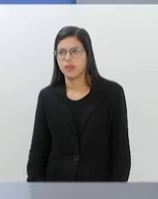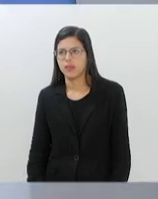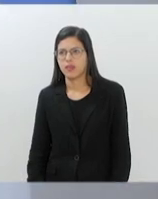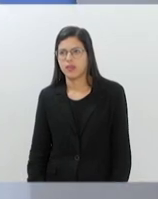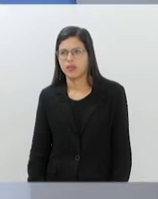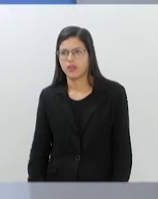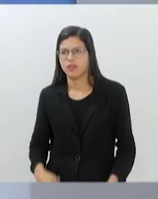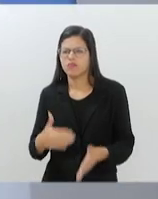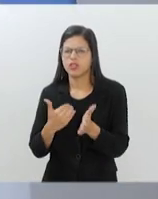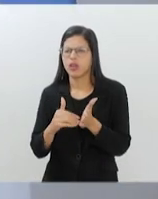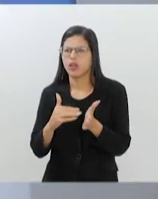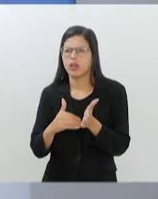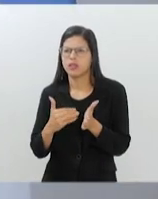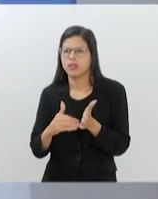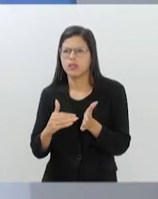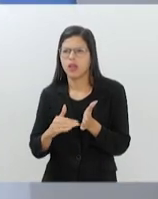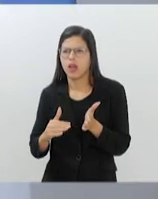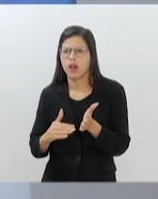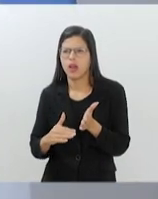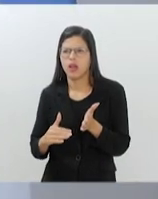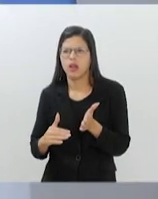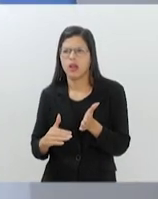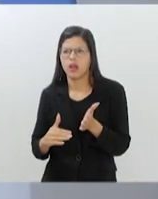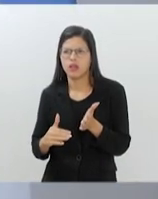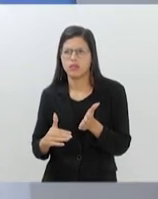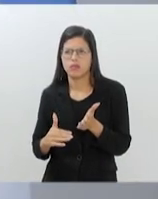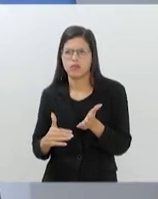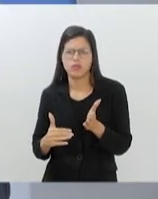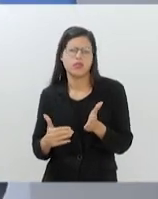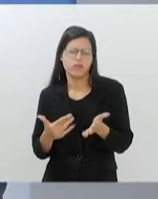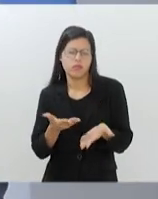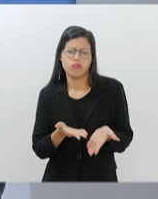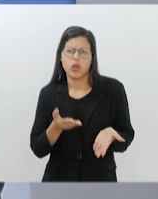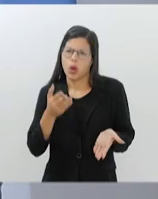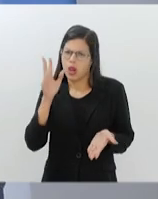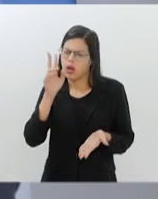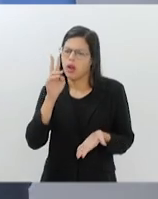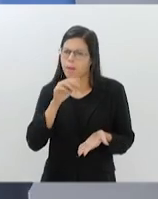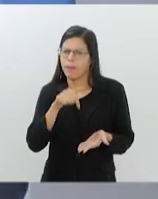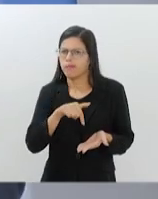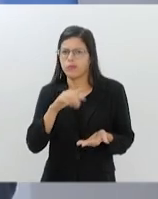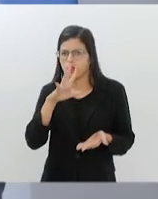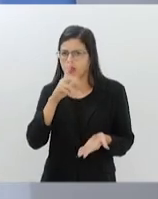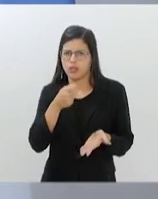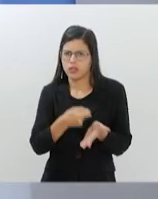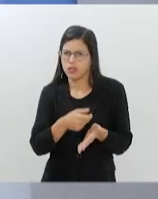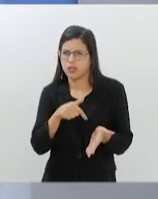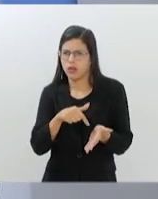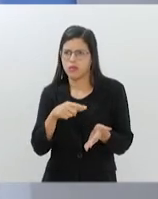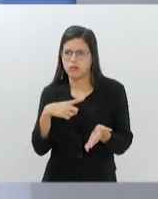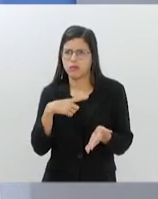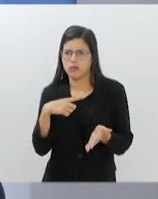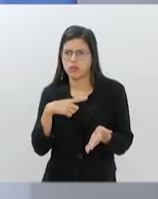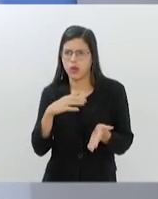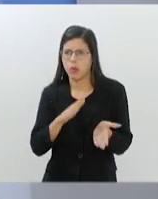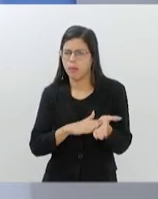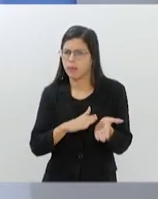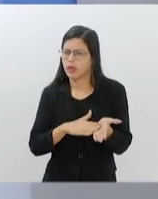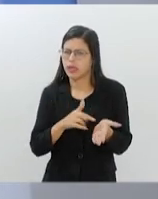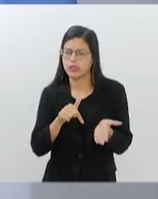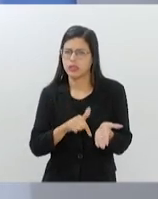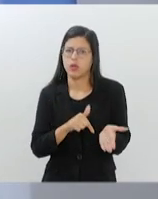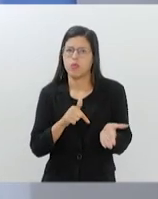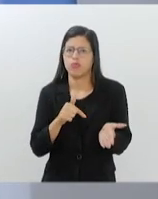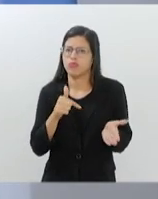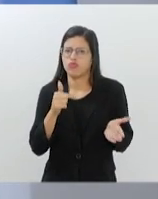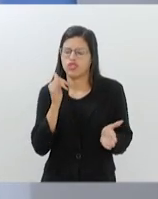favor pode nos informar não é só que a senhora lembra senhora a senhora faz parte da da da decisão a senhora tem o dever de nos informar Quais foram os secretários de